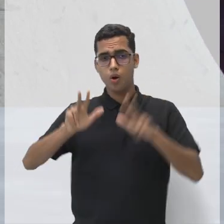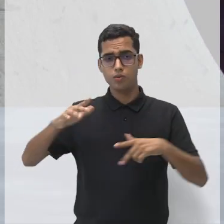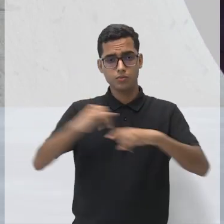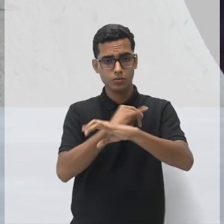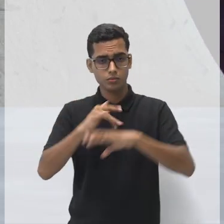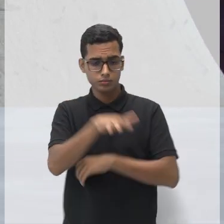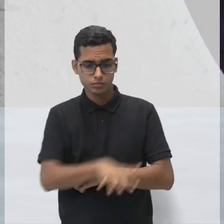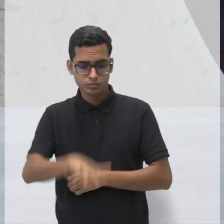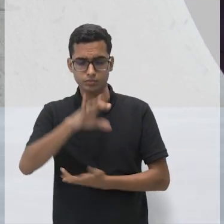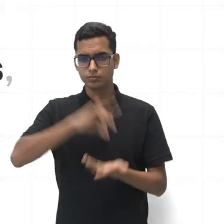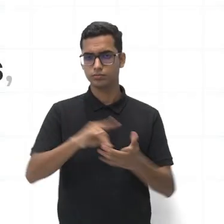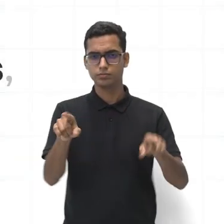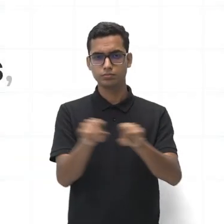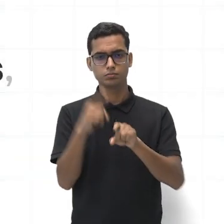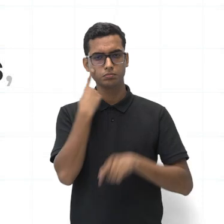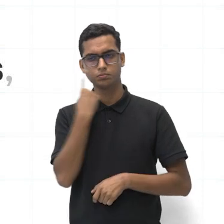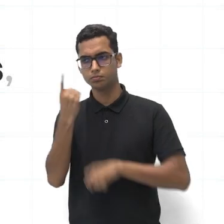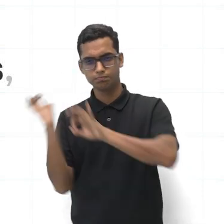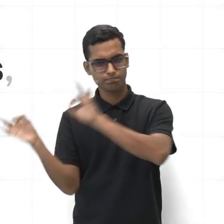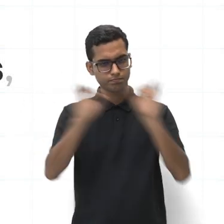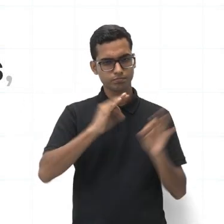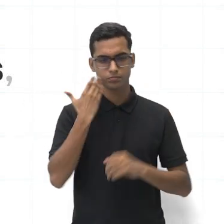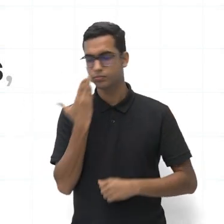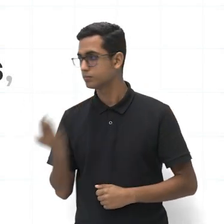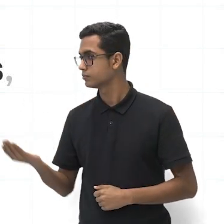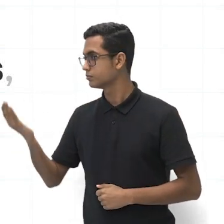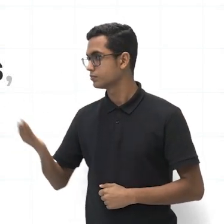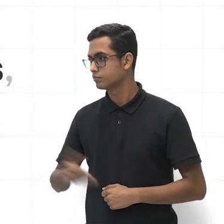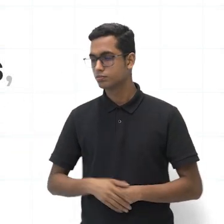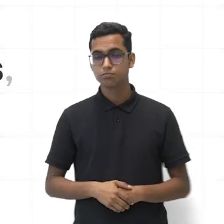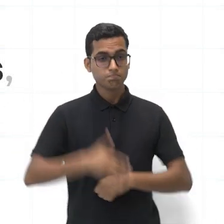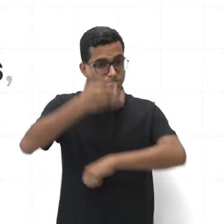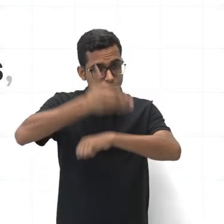meio urbano. Observem. Essas